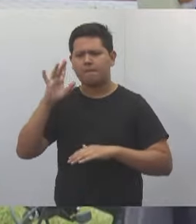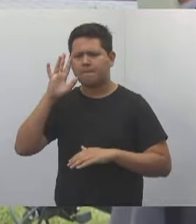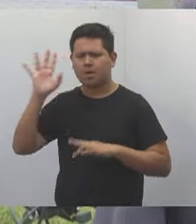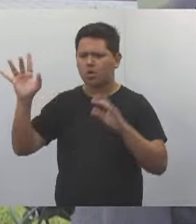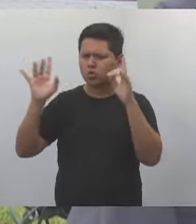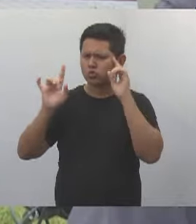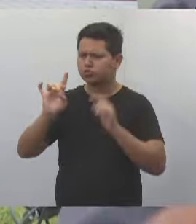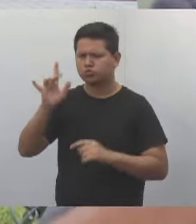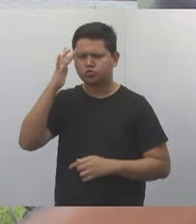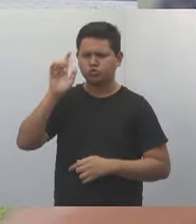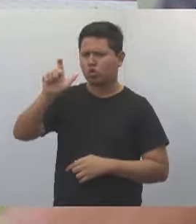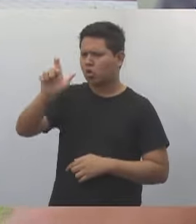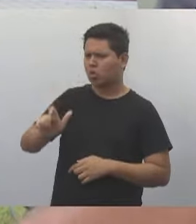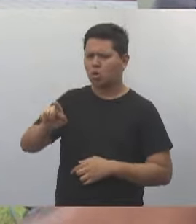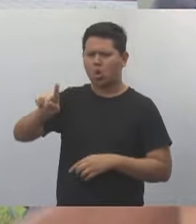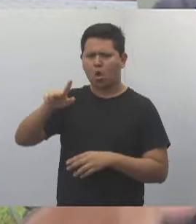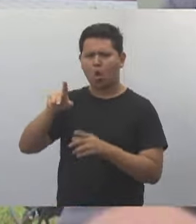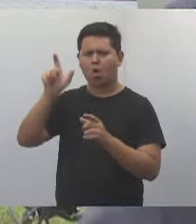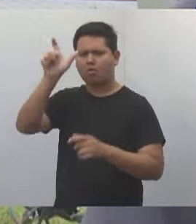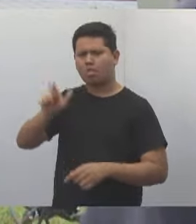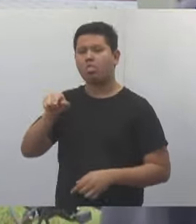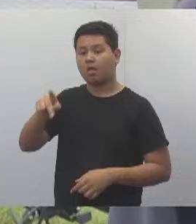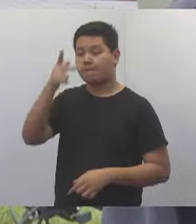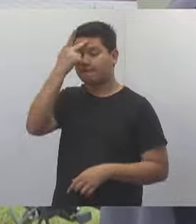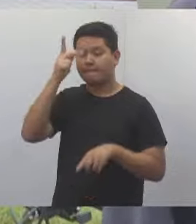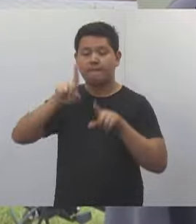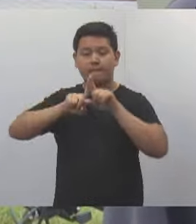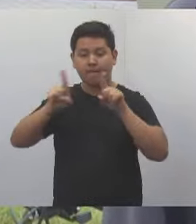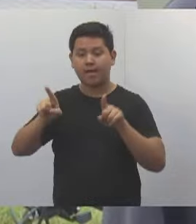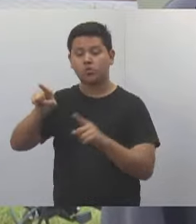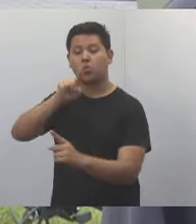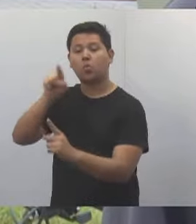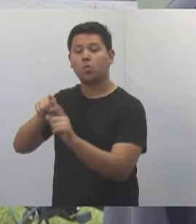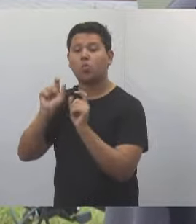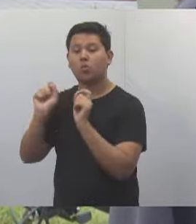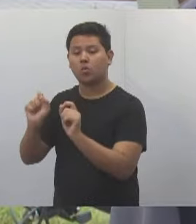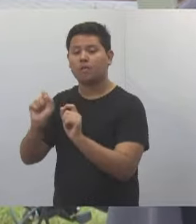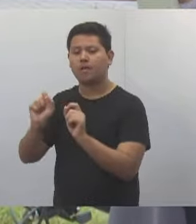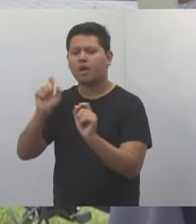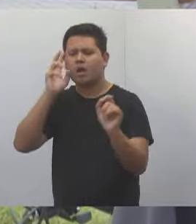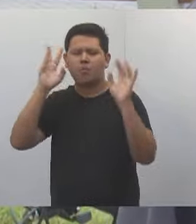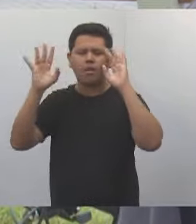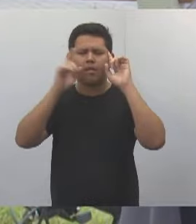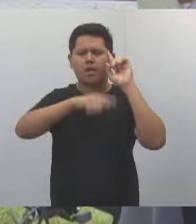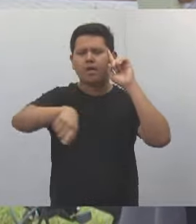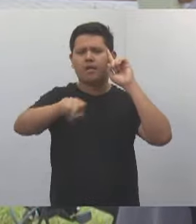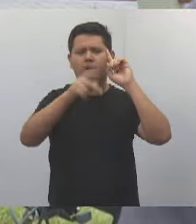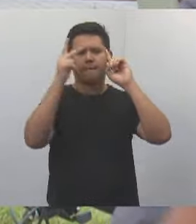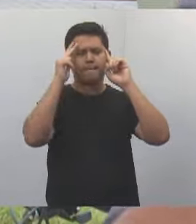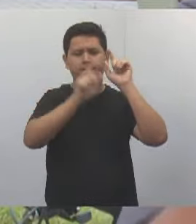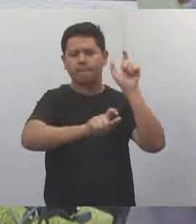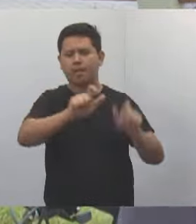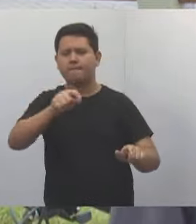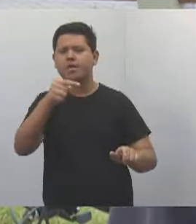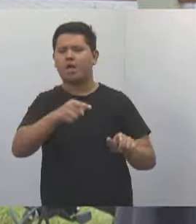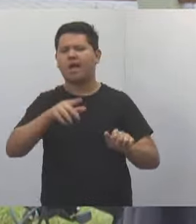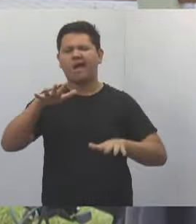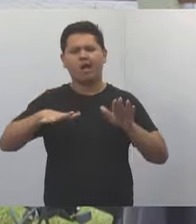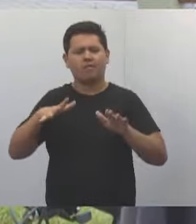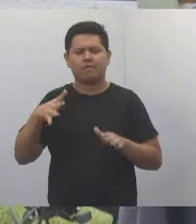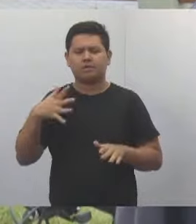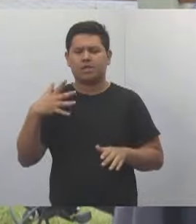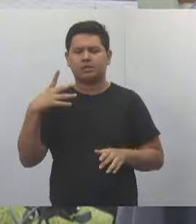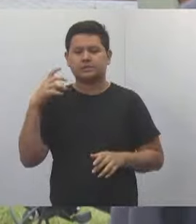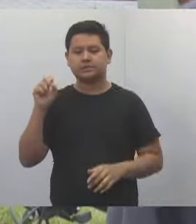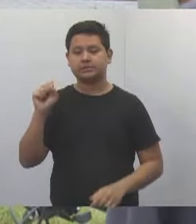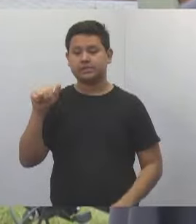área das pessoas, só algumas pessoas específicas, né? Mas é pensado naquelas pessoas que às vezes têm um ouvido mais